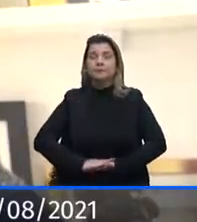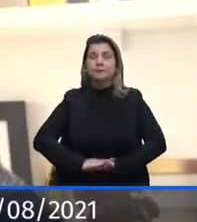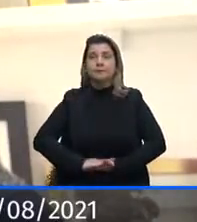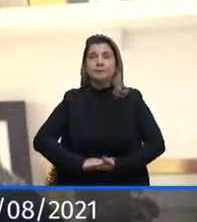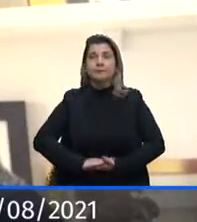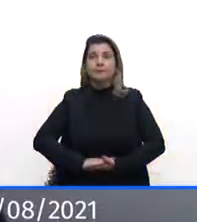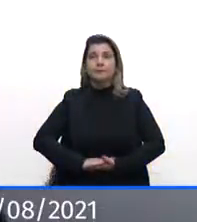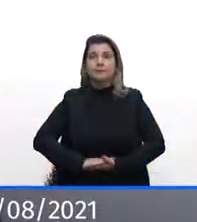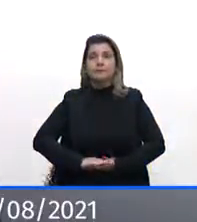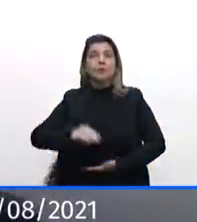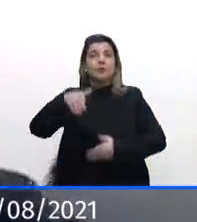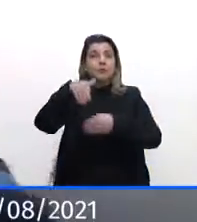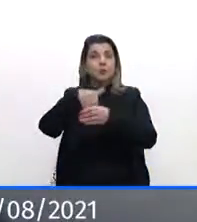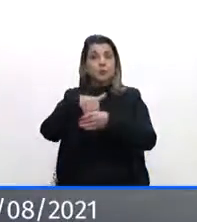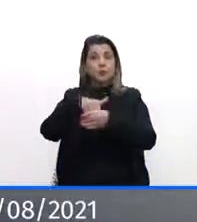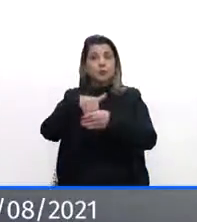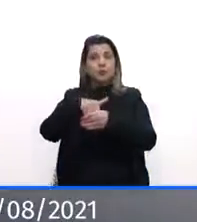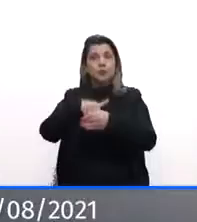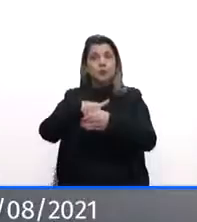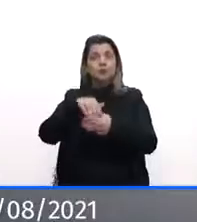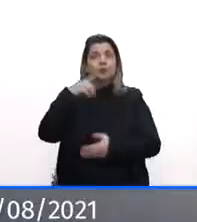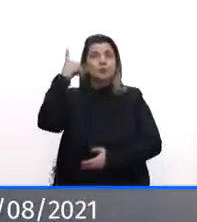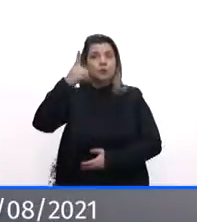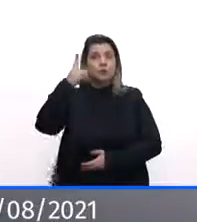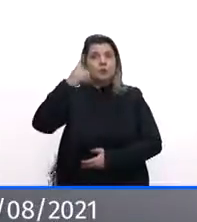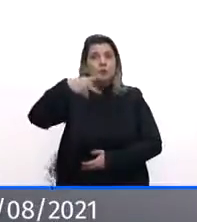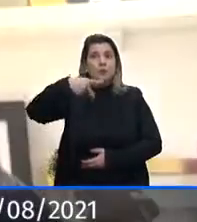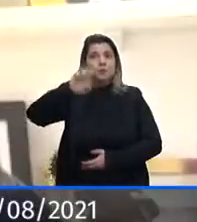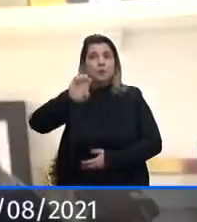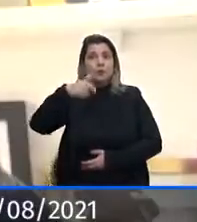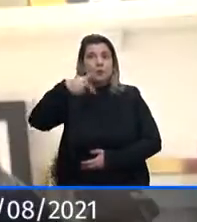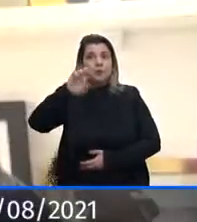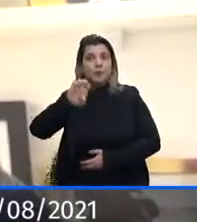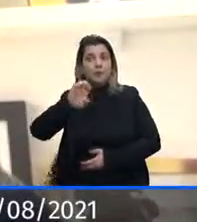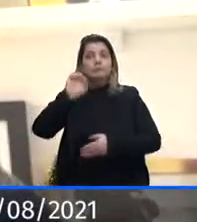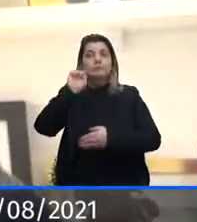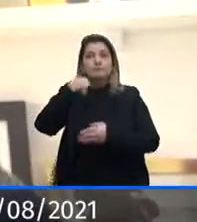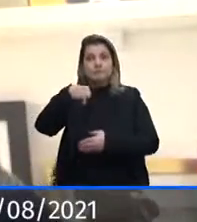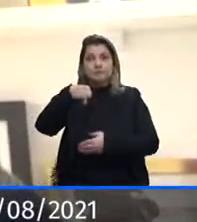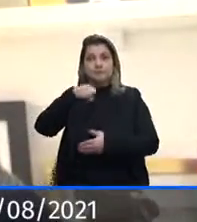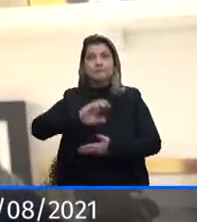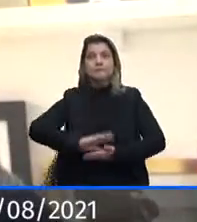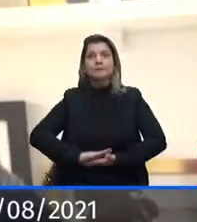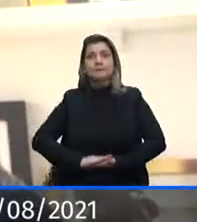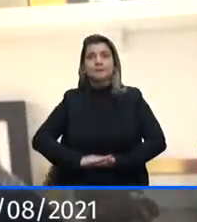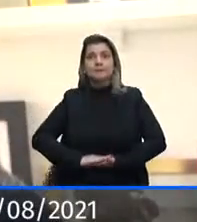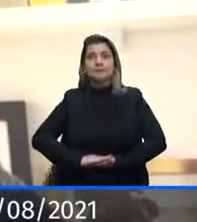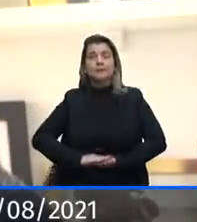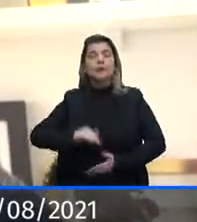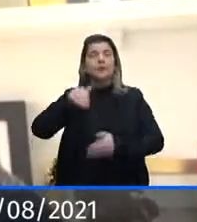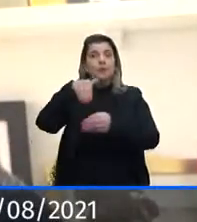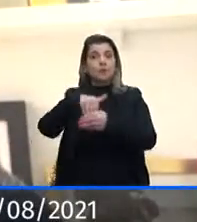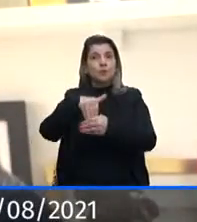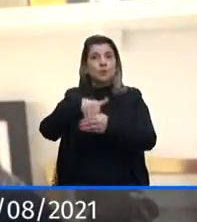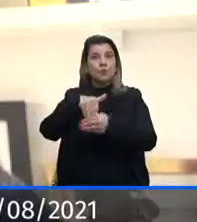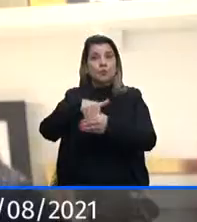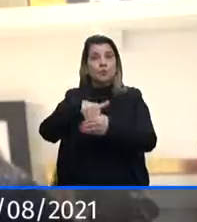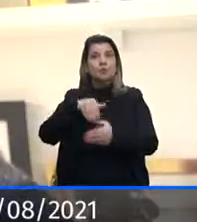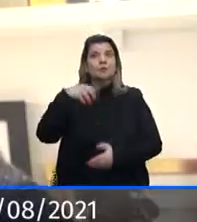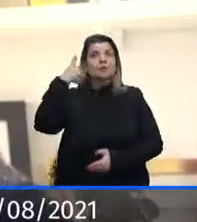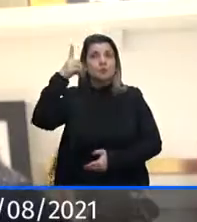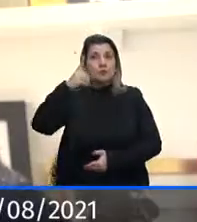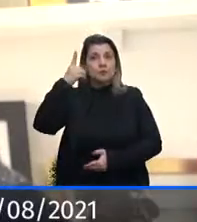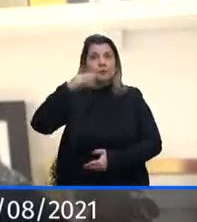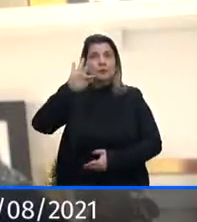Favorável. Como vota deputado Pepe Vargas? Favorável. Como vota deputado